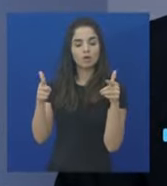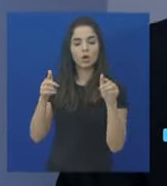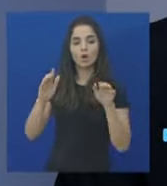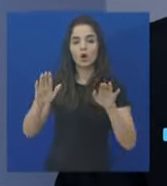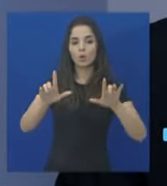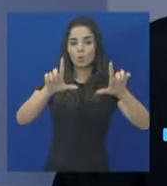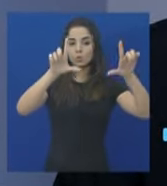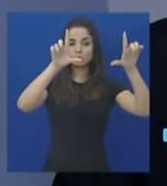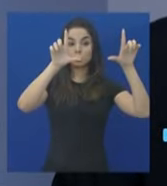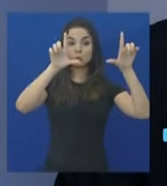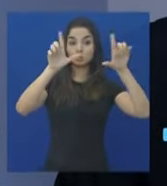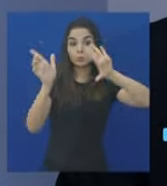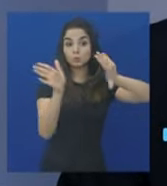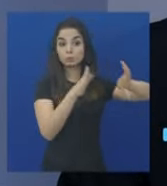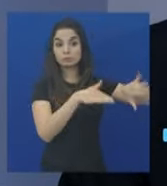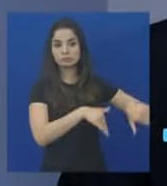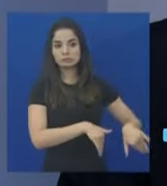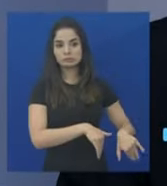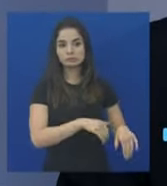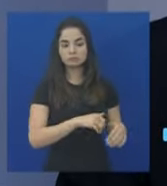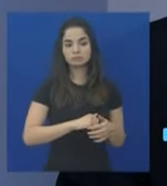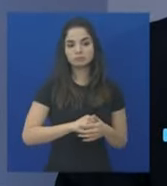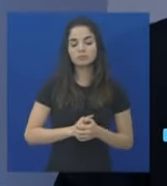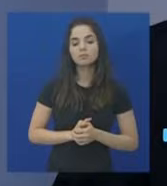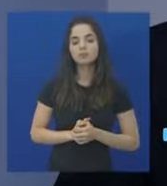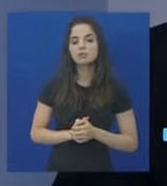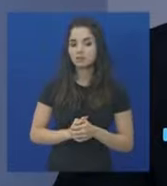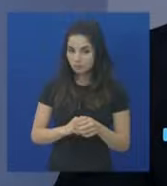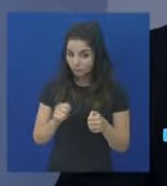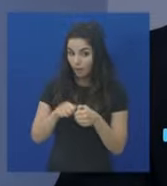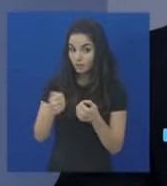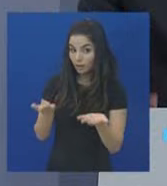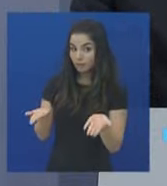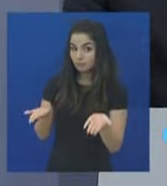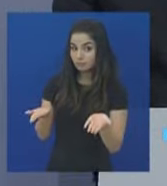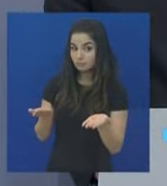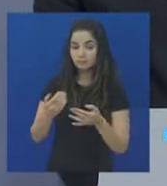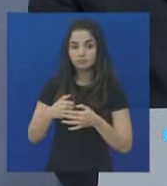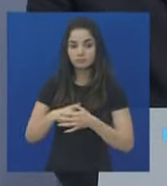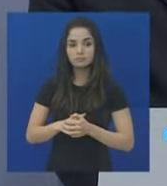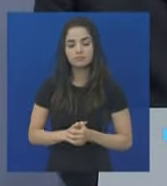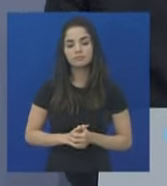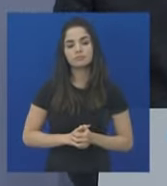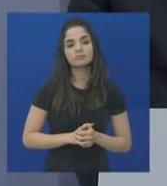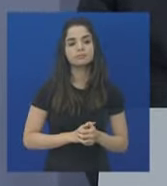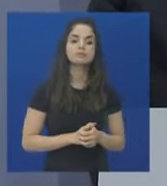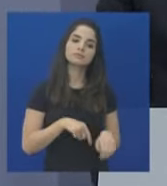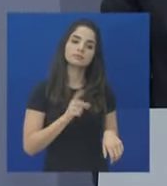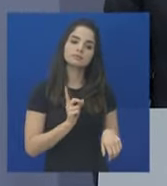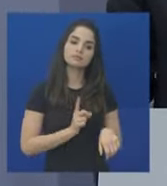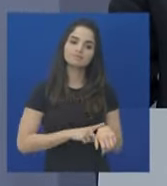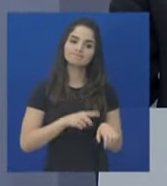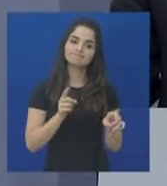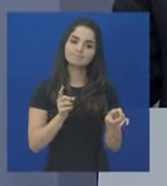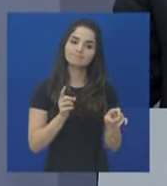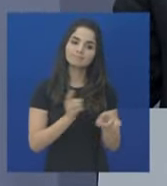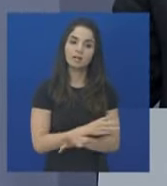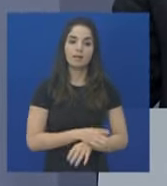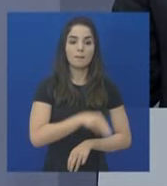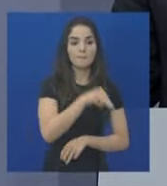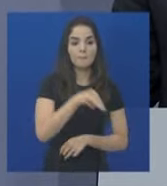e retirou imediatamente após a eleição. O senhor faria o centro de convenções? Ok, seu tempo acabou. Agora o candidato